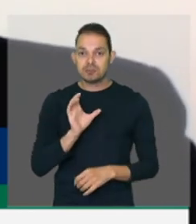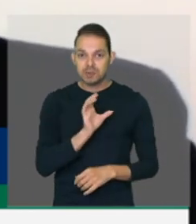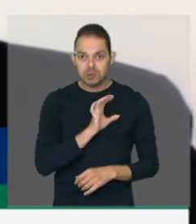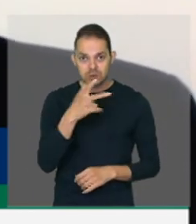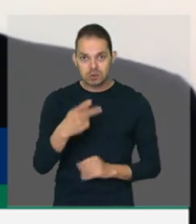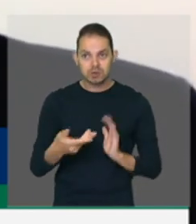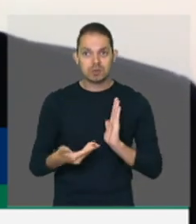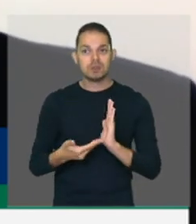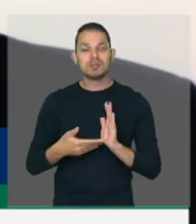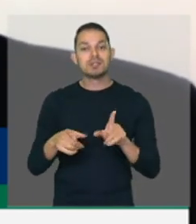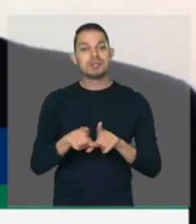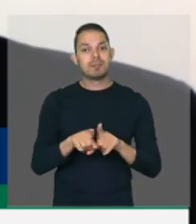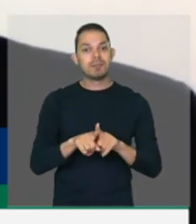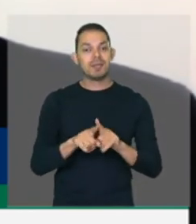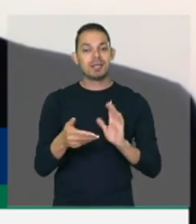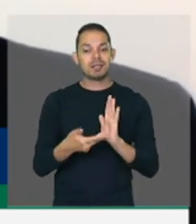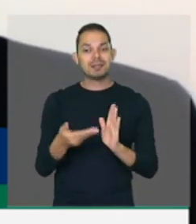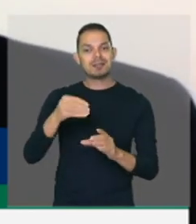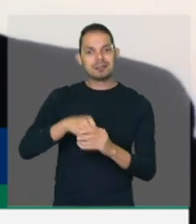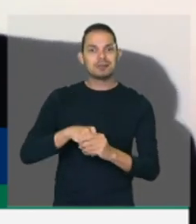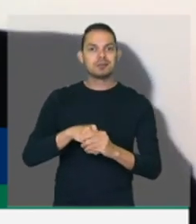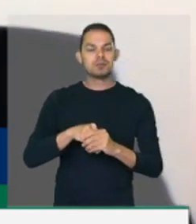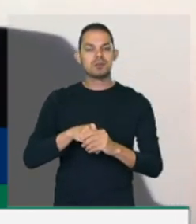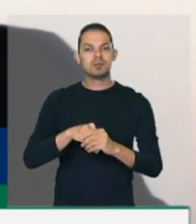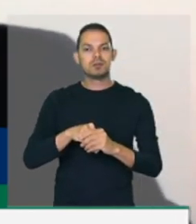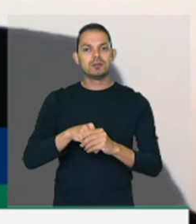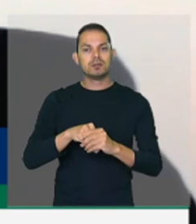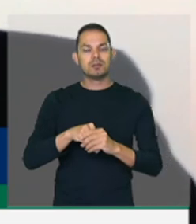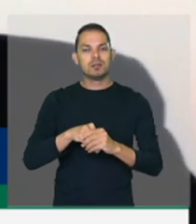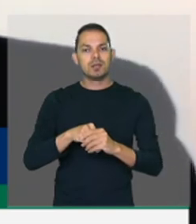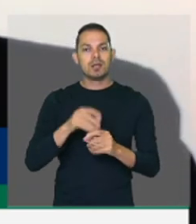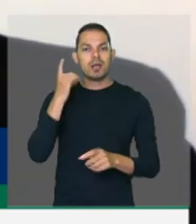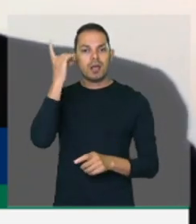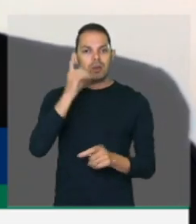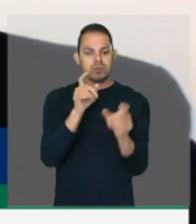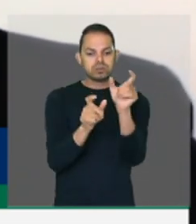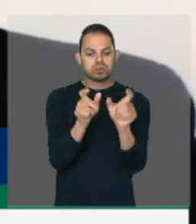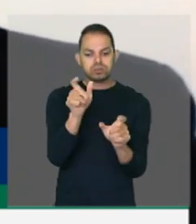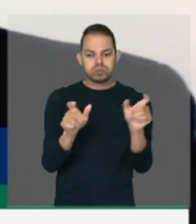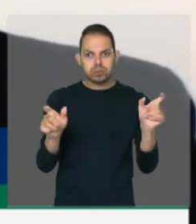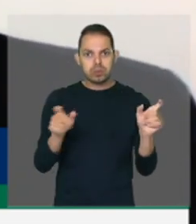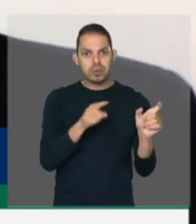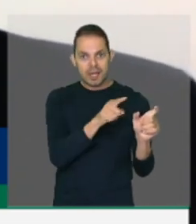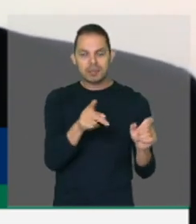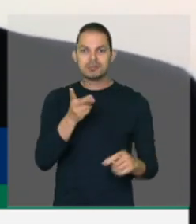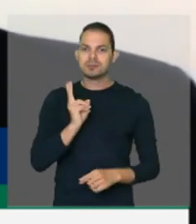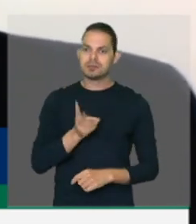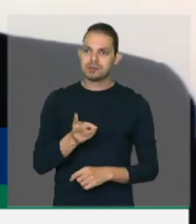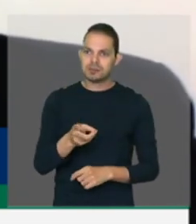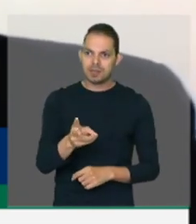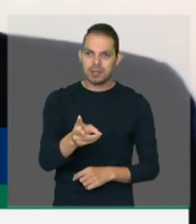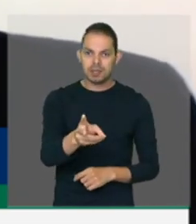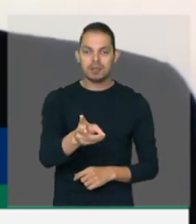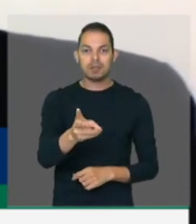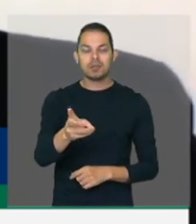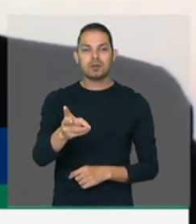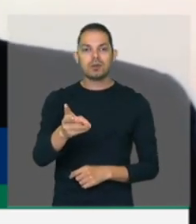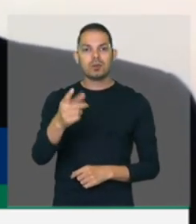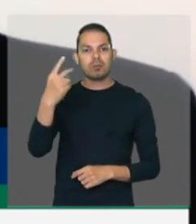Casa e na própria Câmara dos Deputados. Esses mesmos parlamentares, usando do seu bom